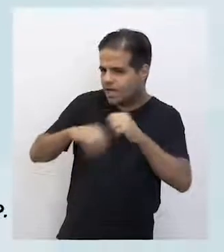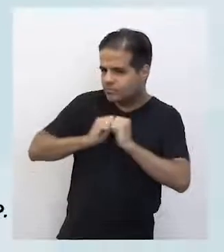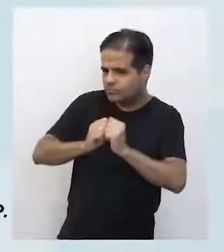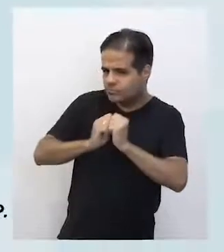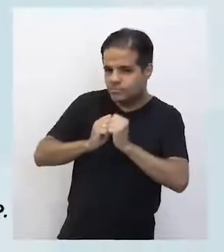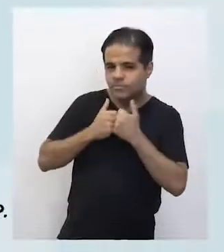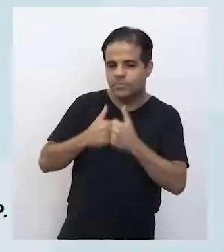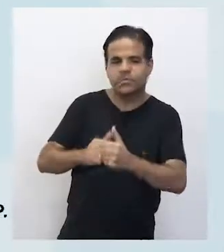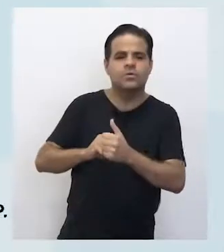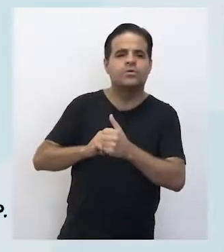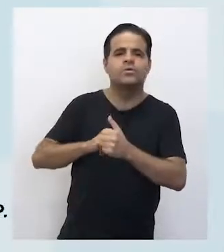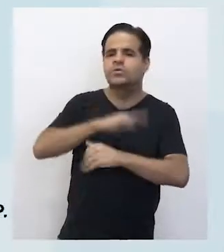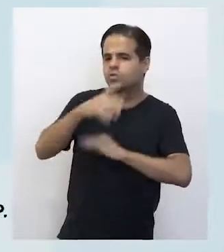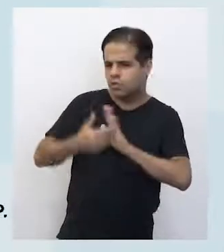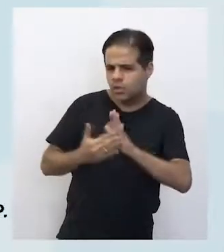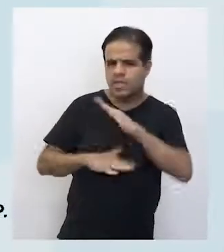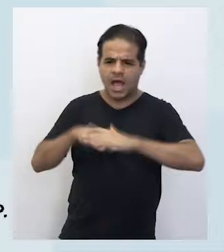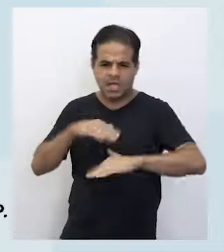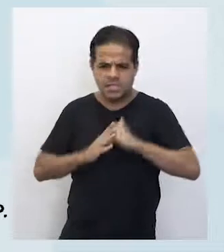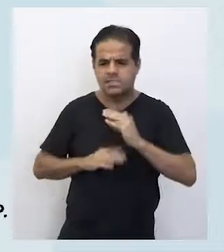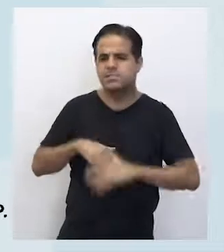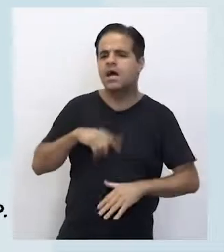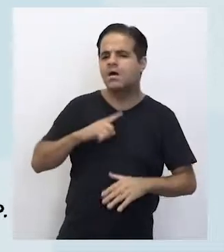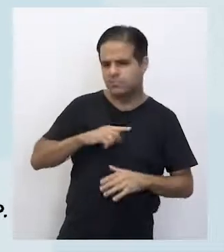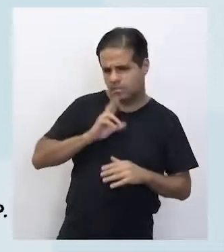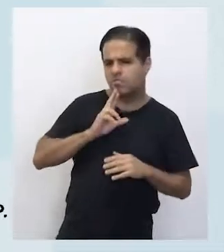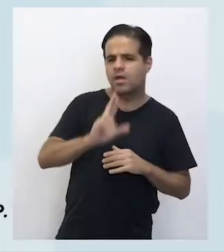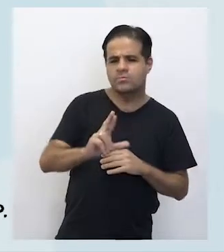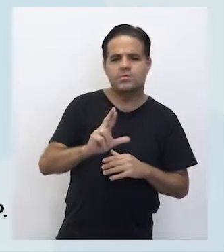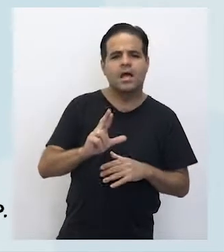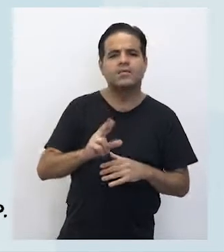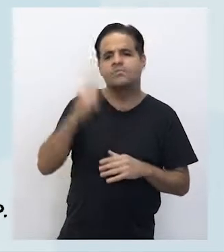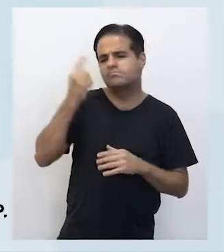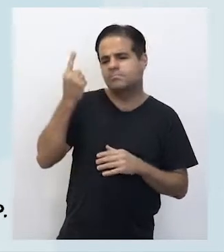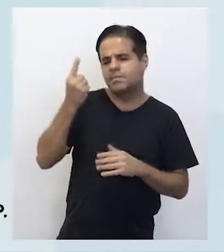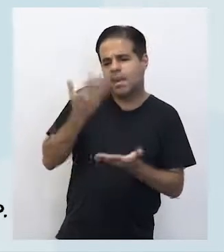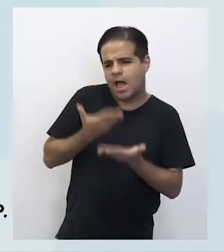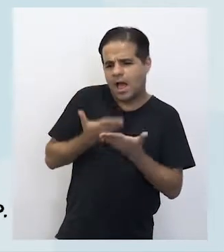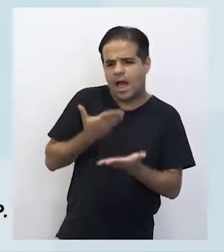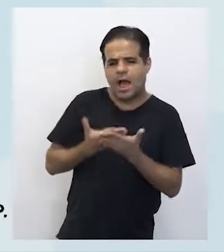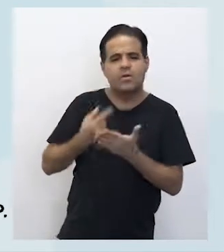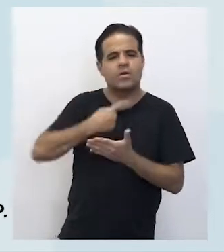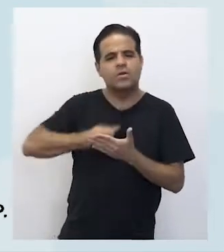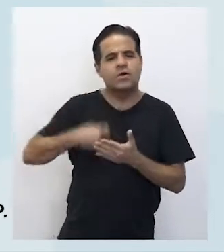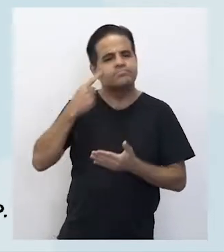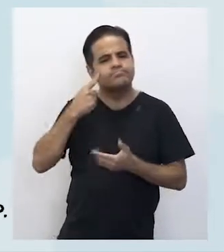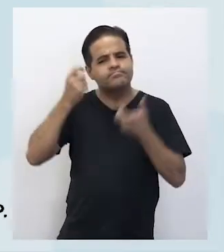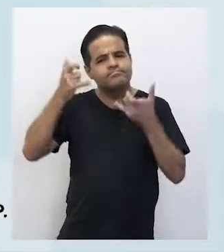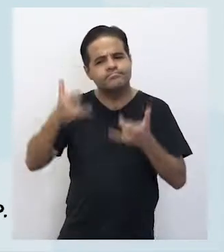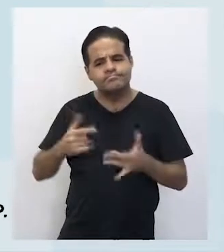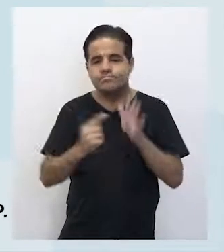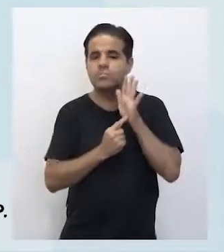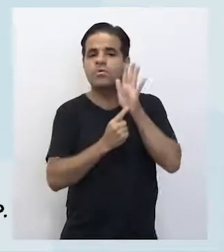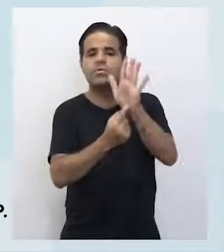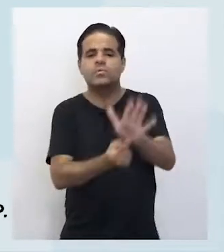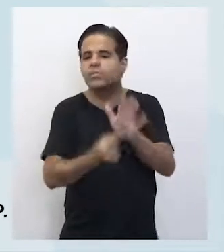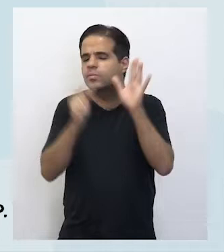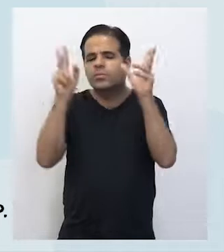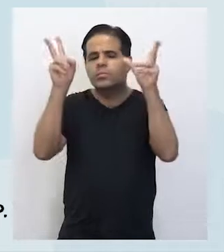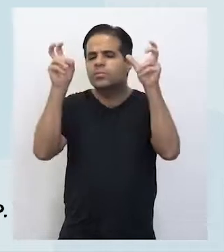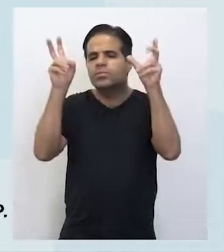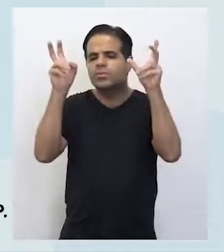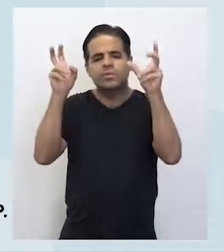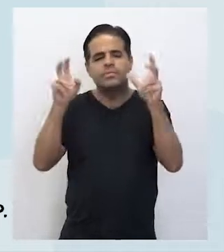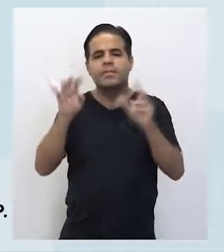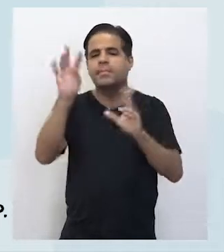professores. Toda ação tem uma reação, certo? Na primeira aula, a gente tratou de apresentar o assunto,